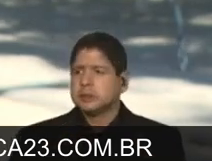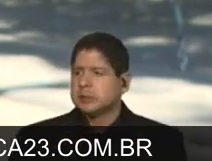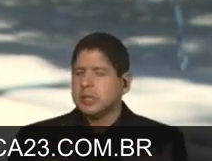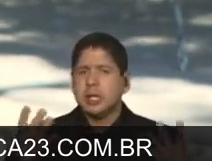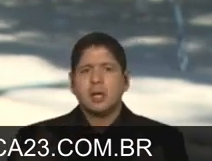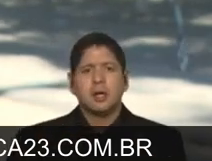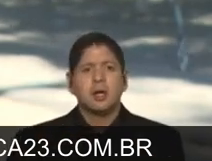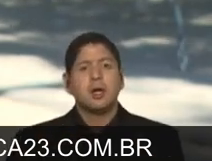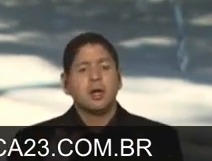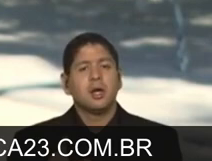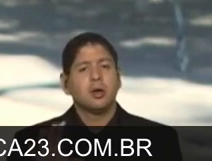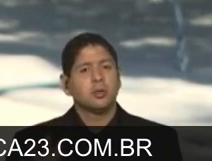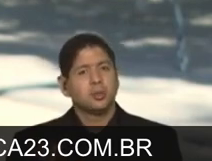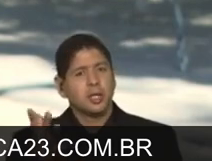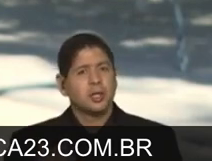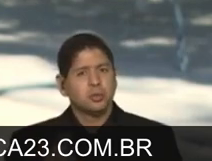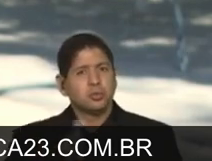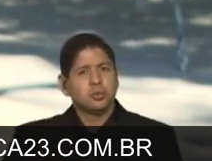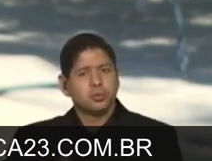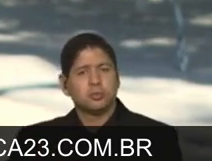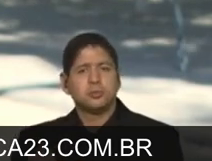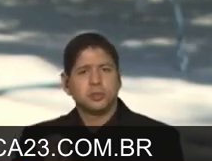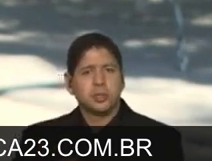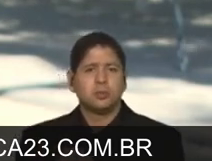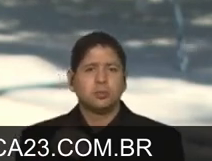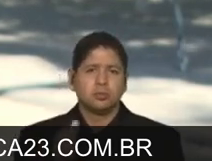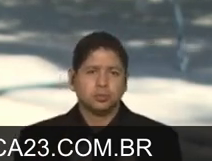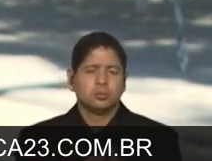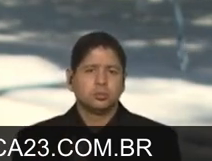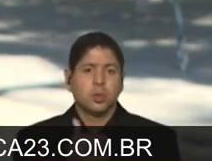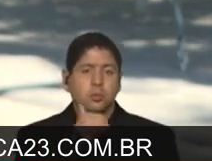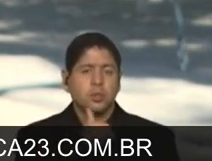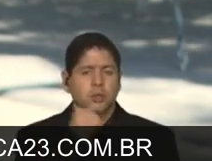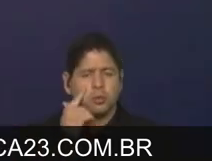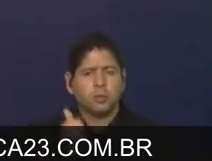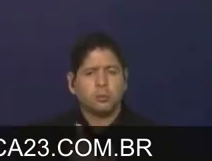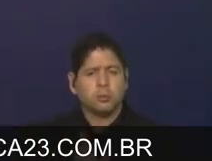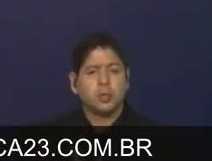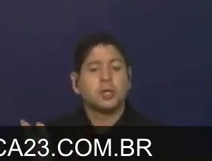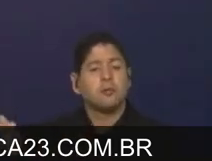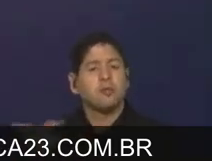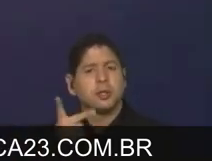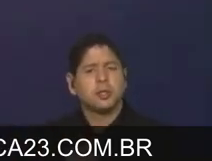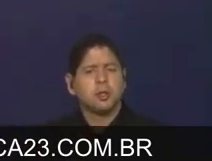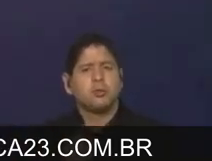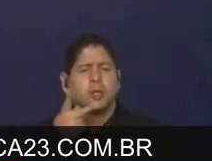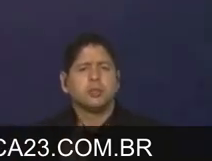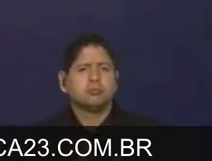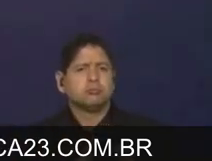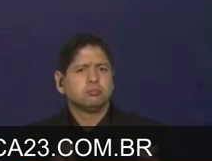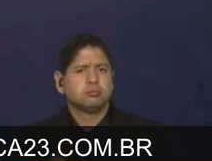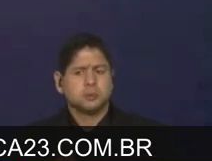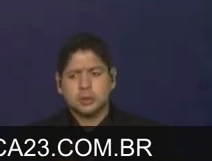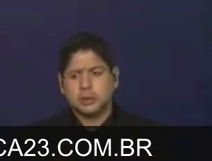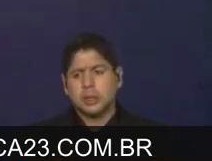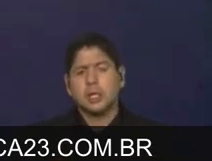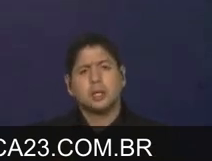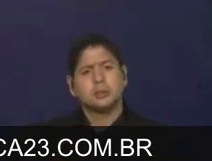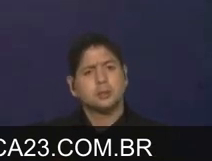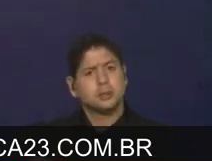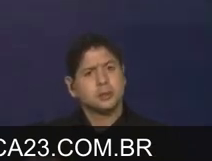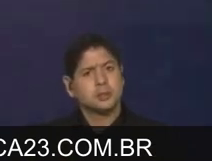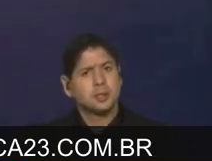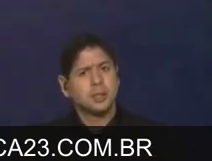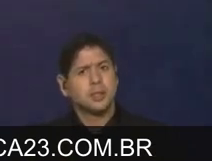que é o caso dos estupros entre as mulheres. Vamos acompanhar. Está falando aí de crianças que são